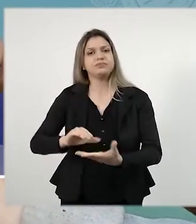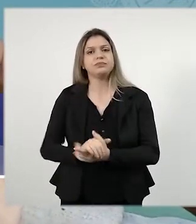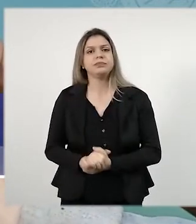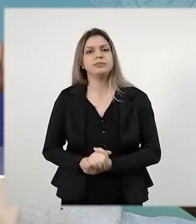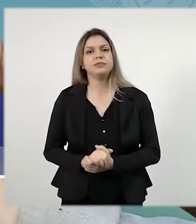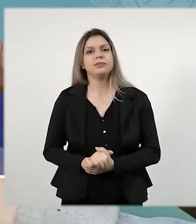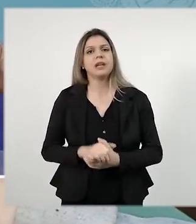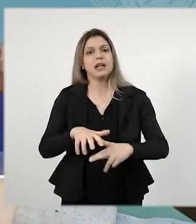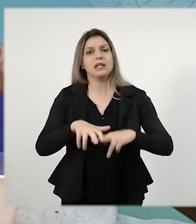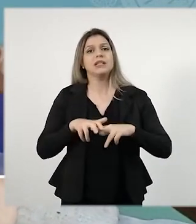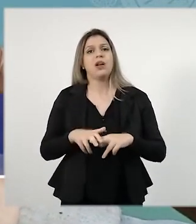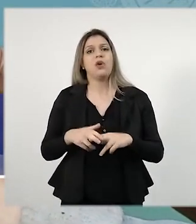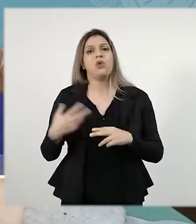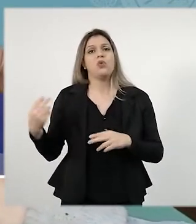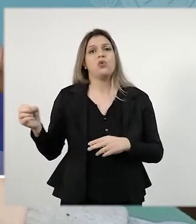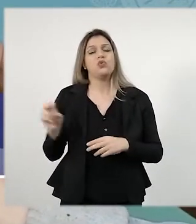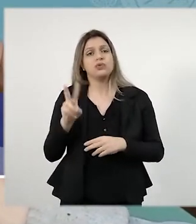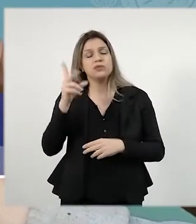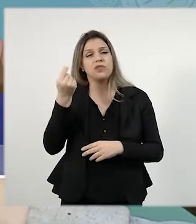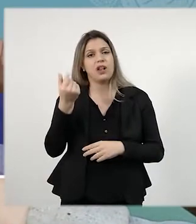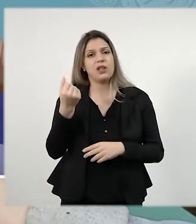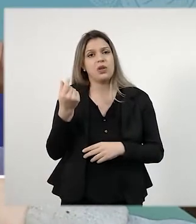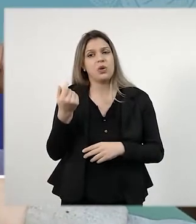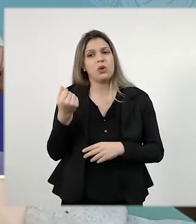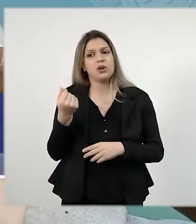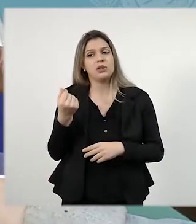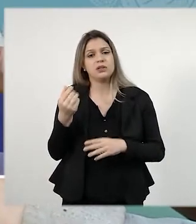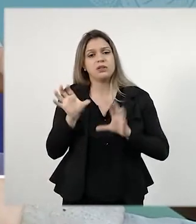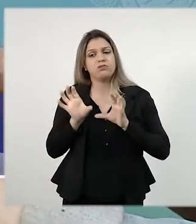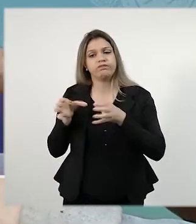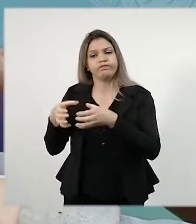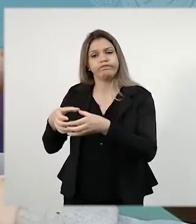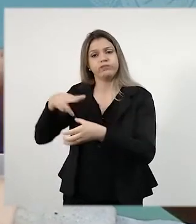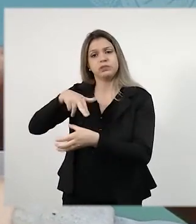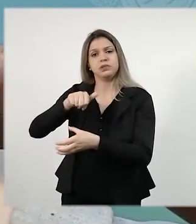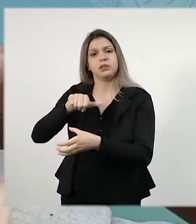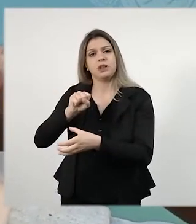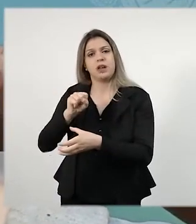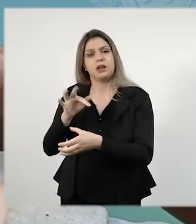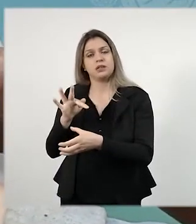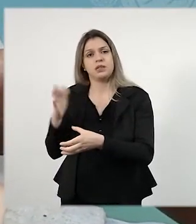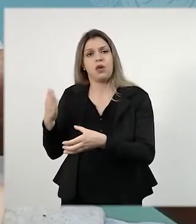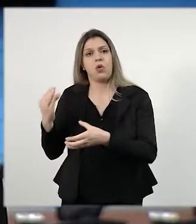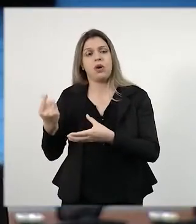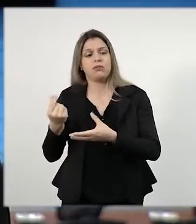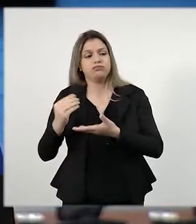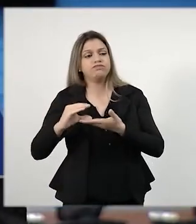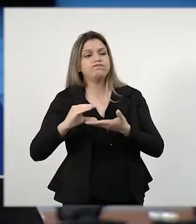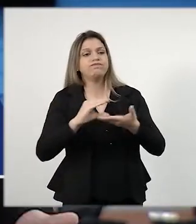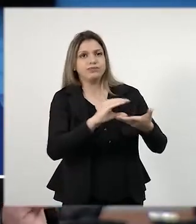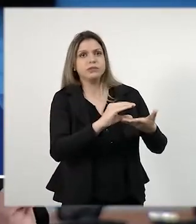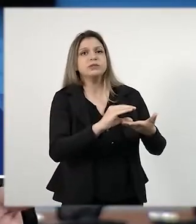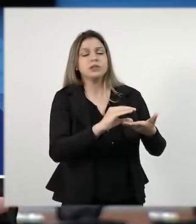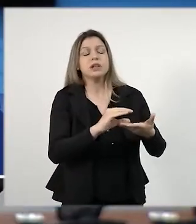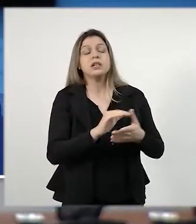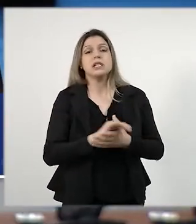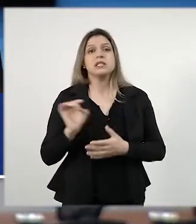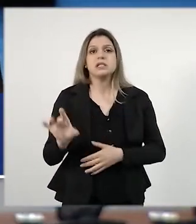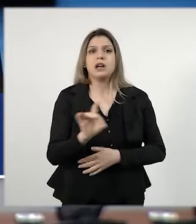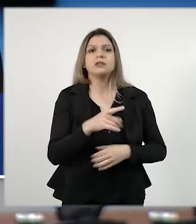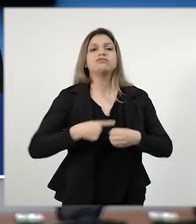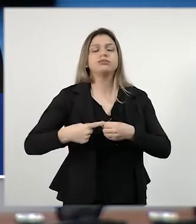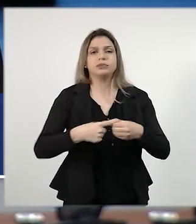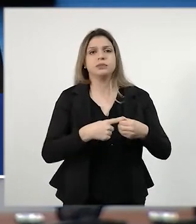que eram repassados especificamente para o NASF estão no corpo dos componentes do financiamento. A população que ainda